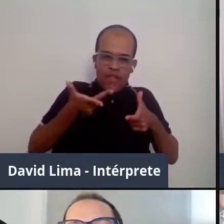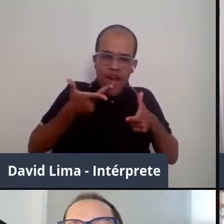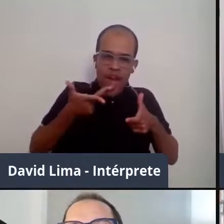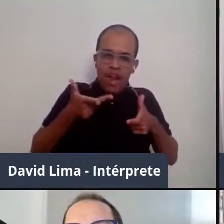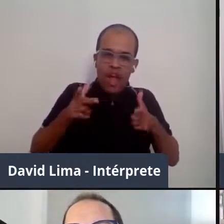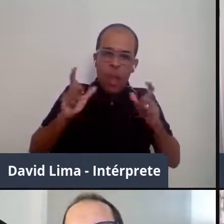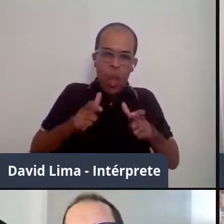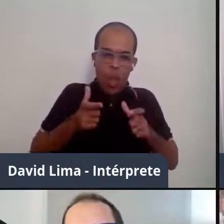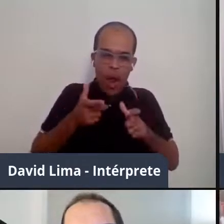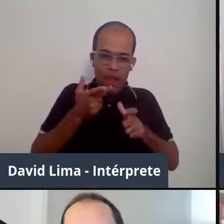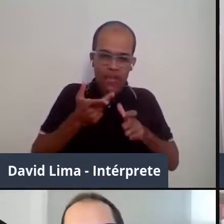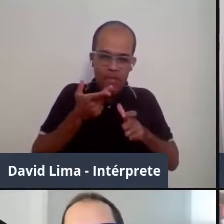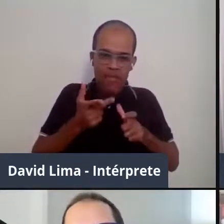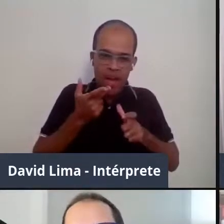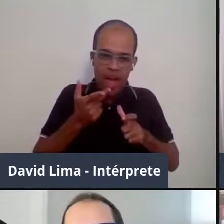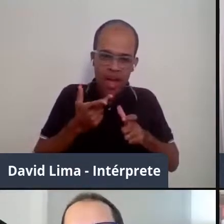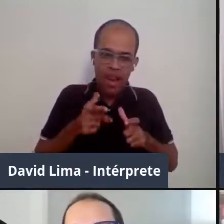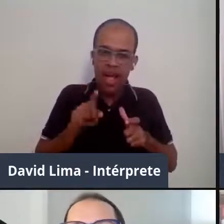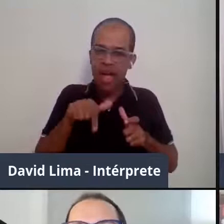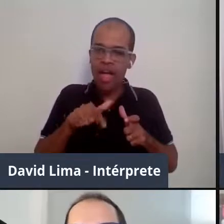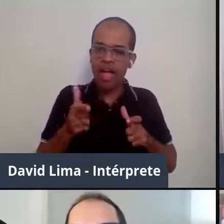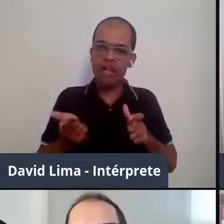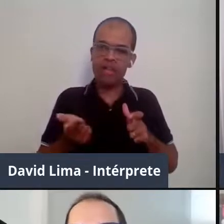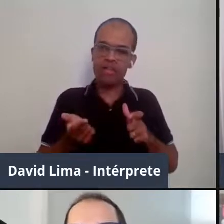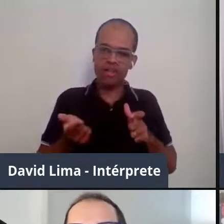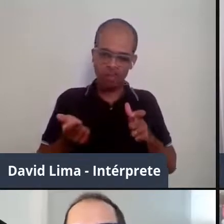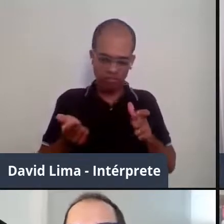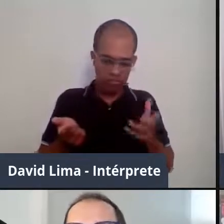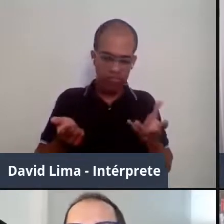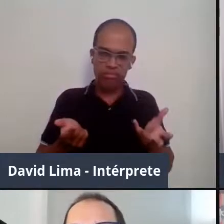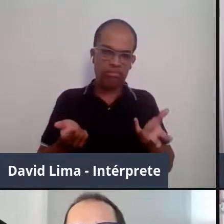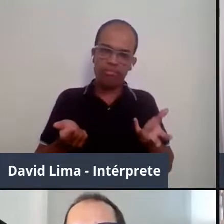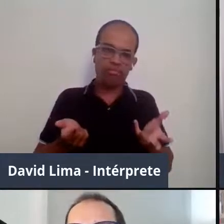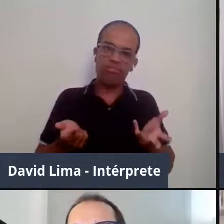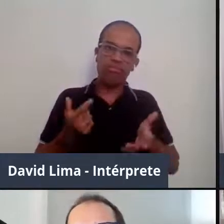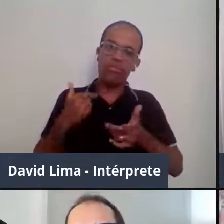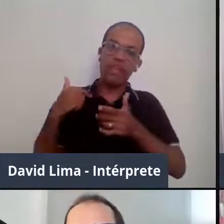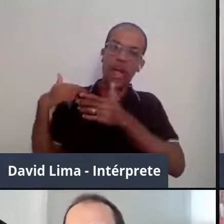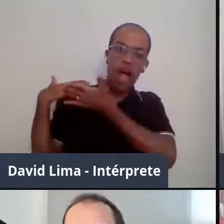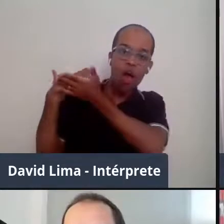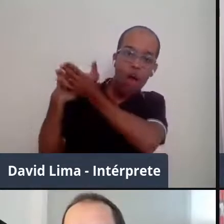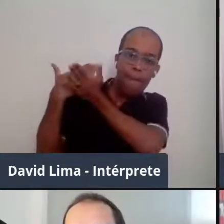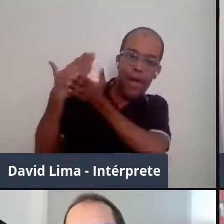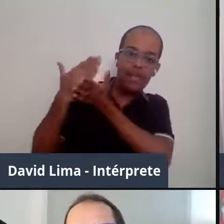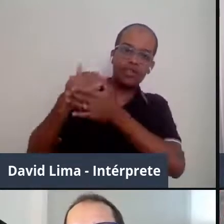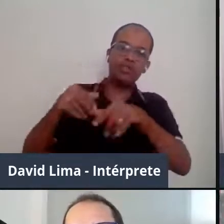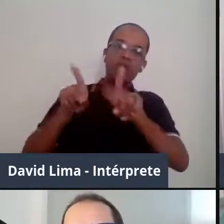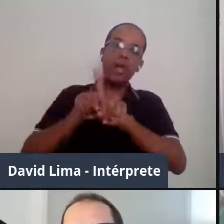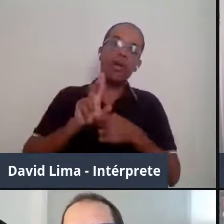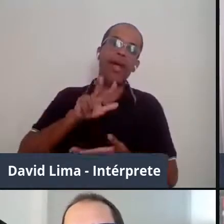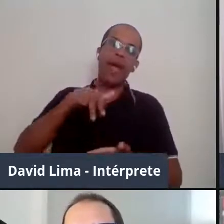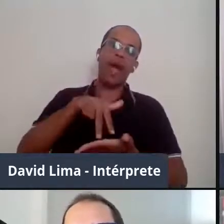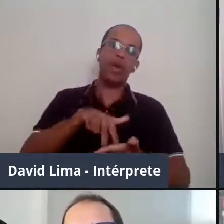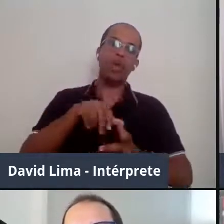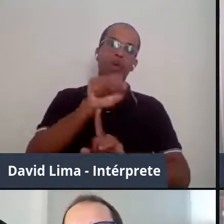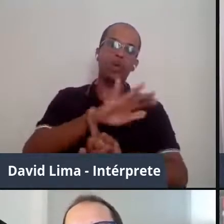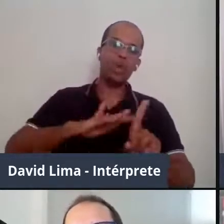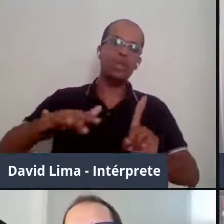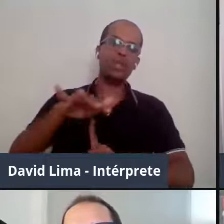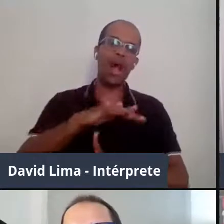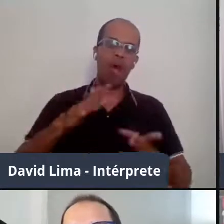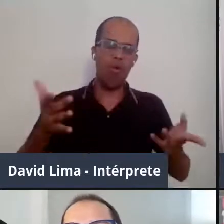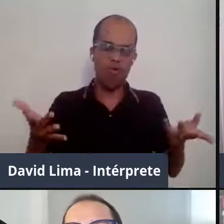fala tanto se refere tanto às origens como também à posição social e